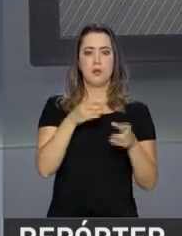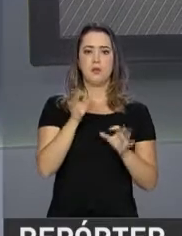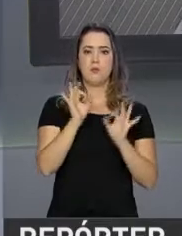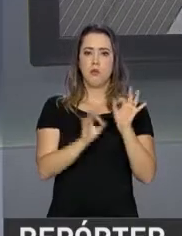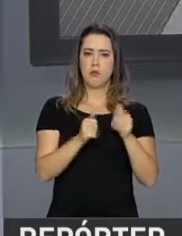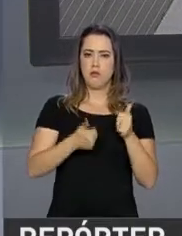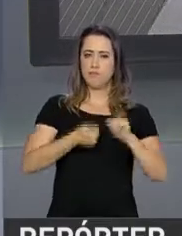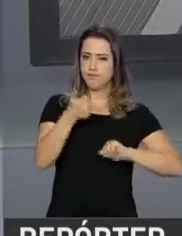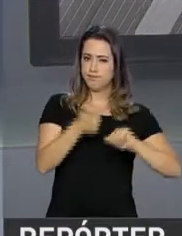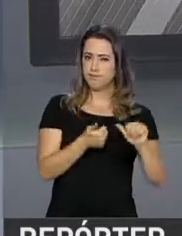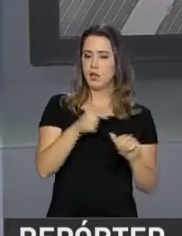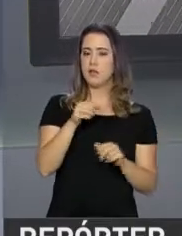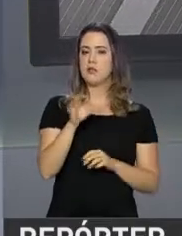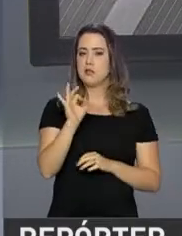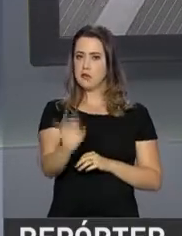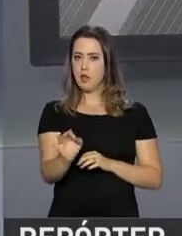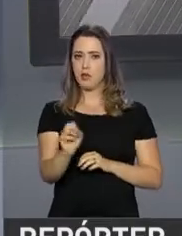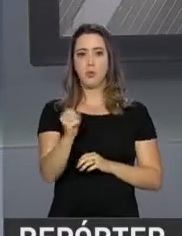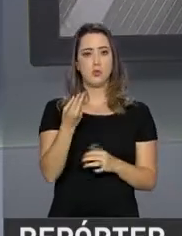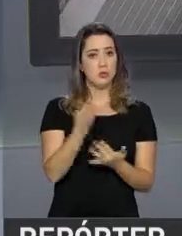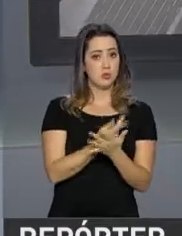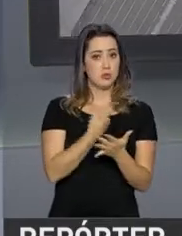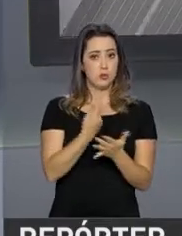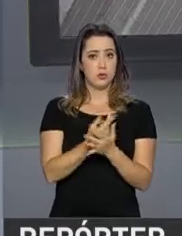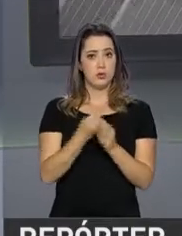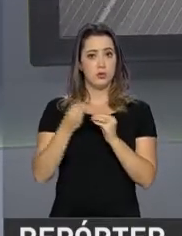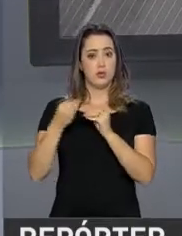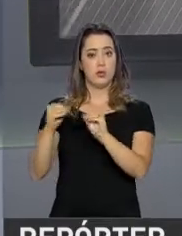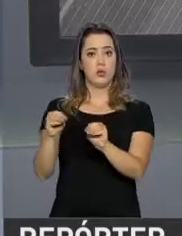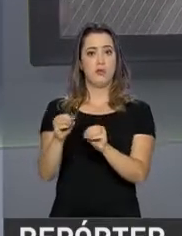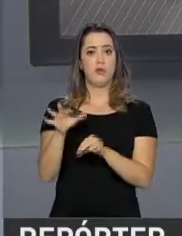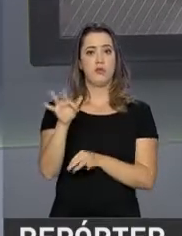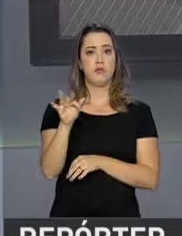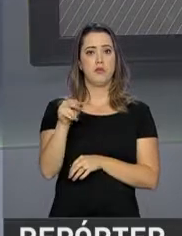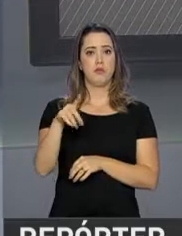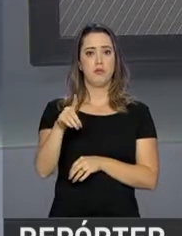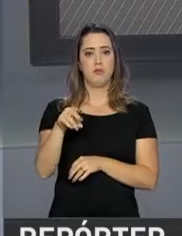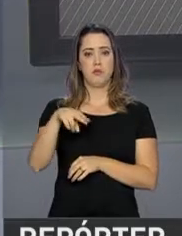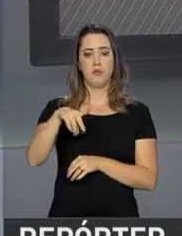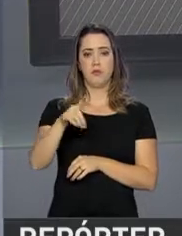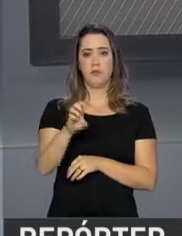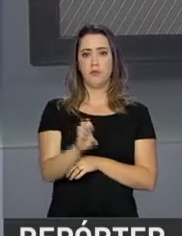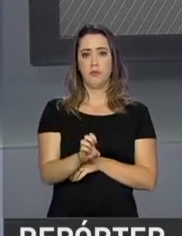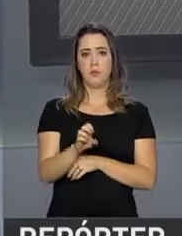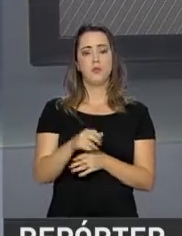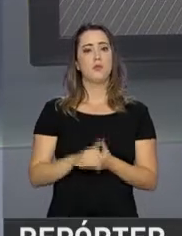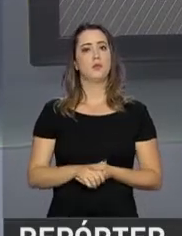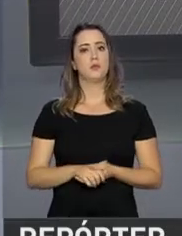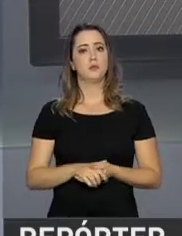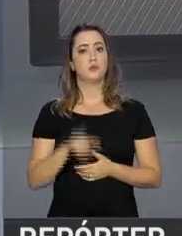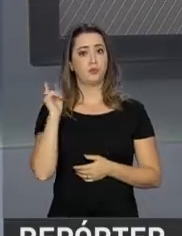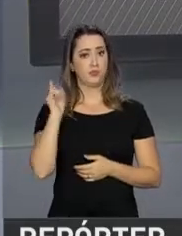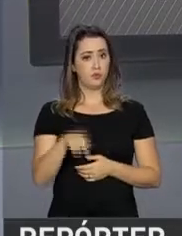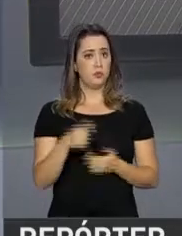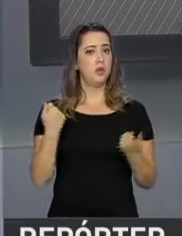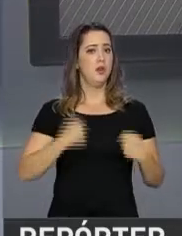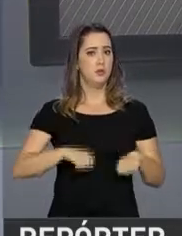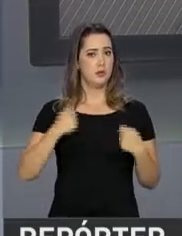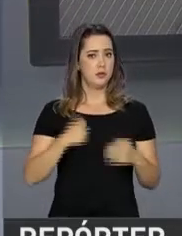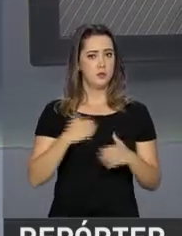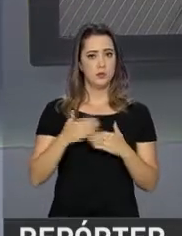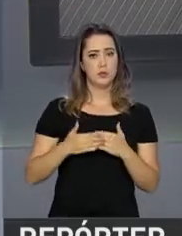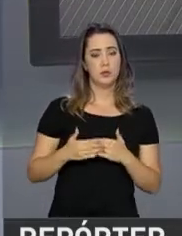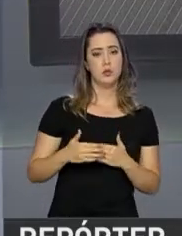a regularidade dos gastos e fazer o envio dos dados ao fundo nacional de desenvolvimento da educação esta prestação de contas é